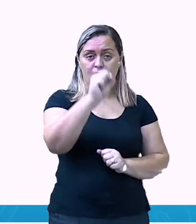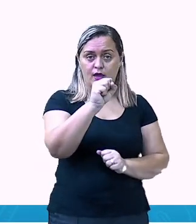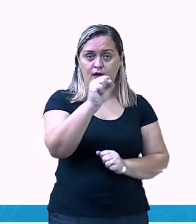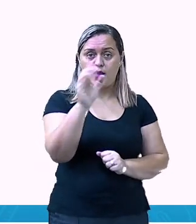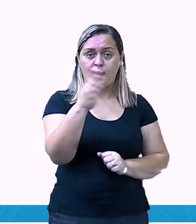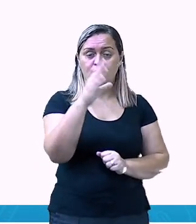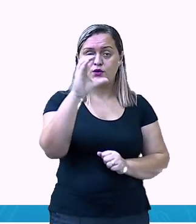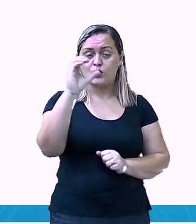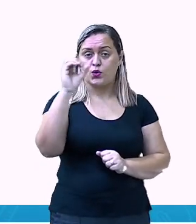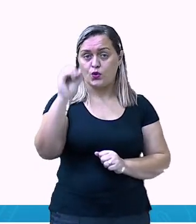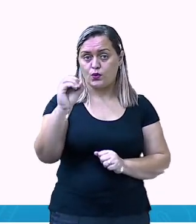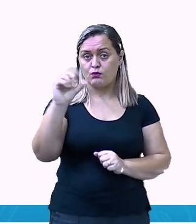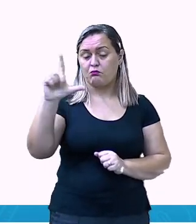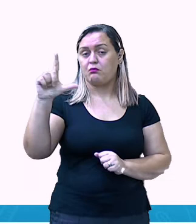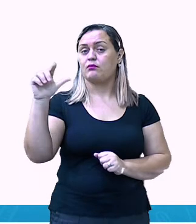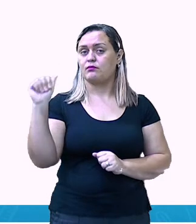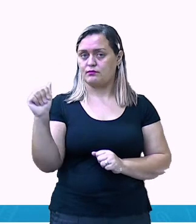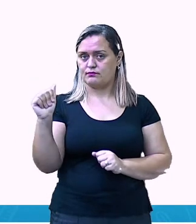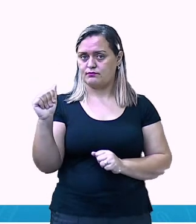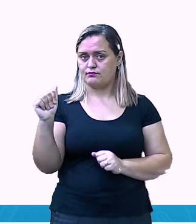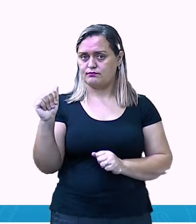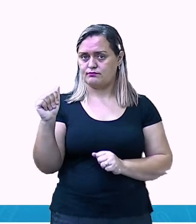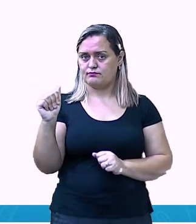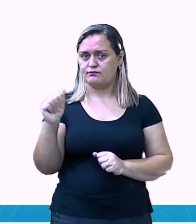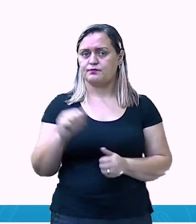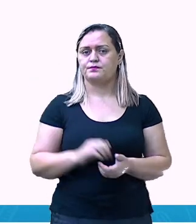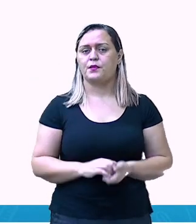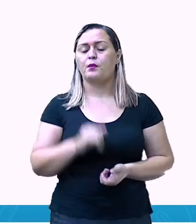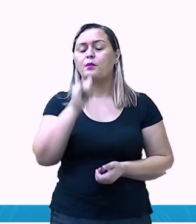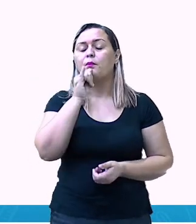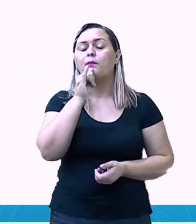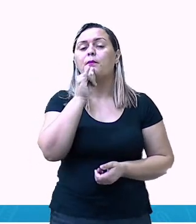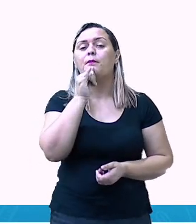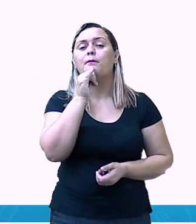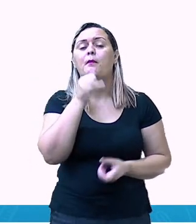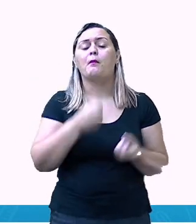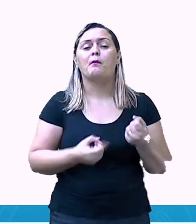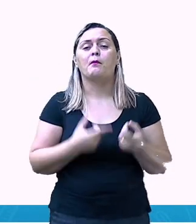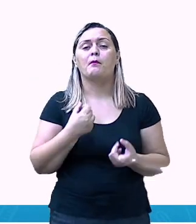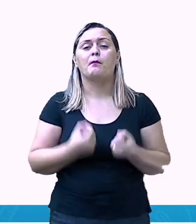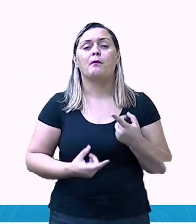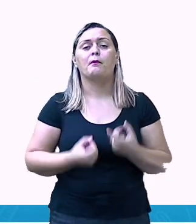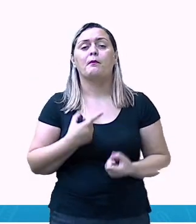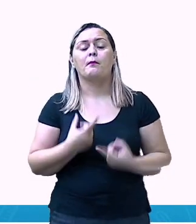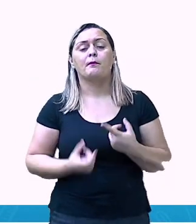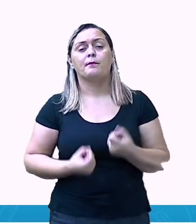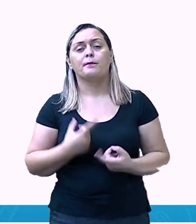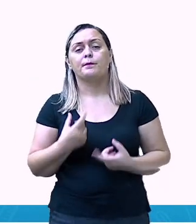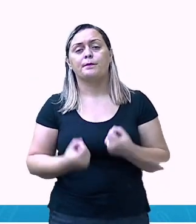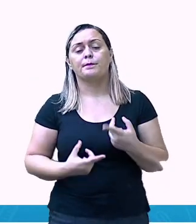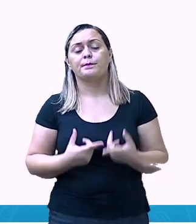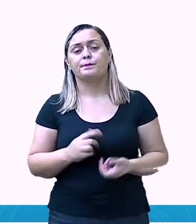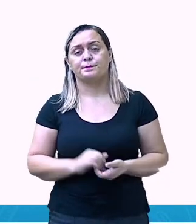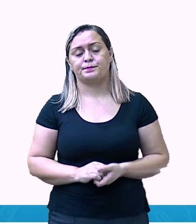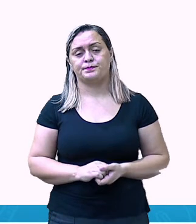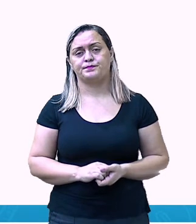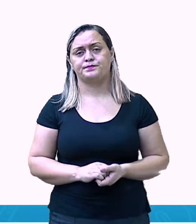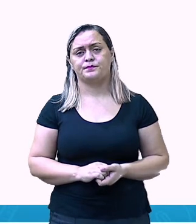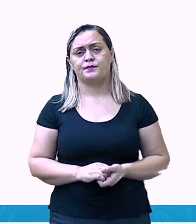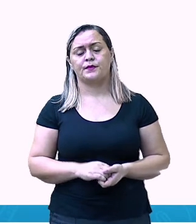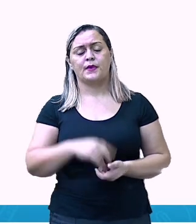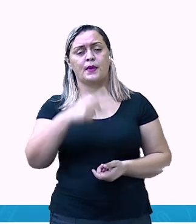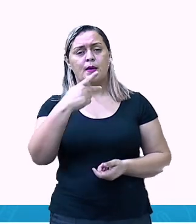emite som, por exemplo, ó, pi, po, ca. Quantos sons a minha boca emitiu?